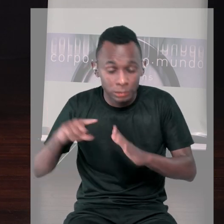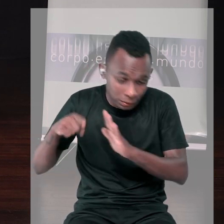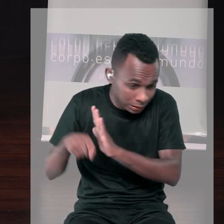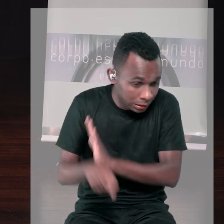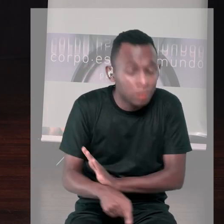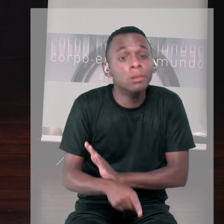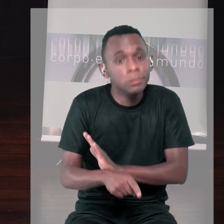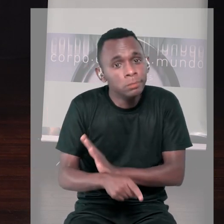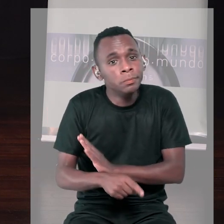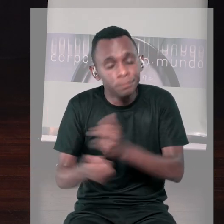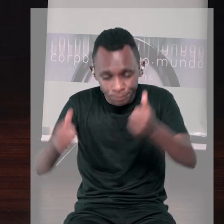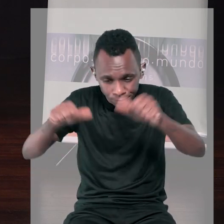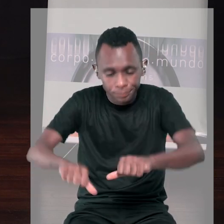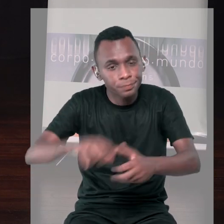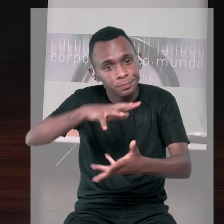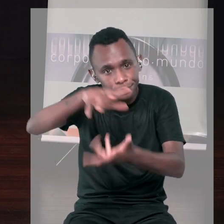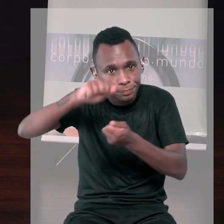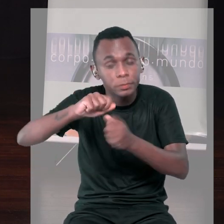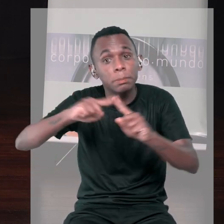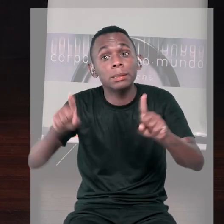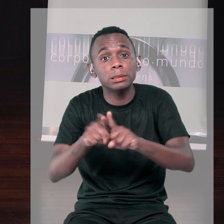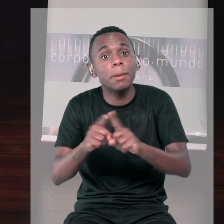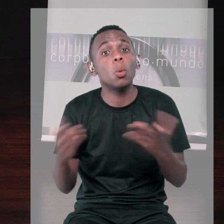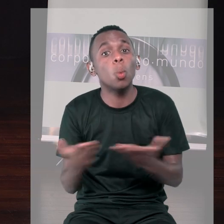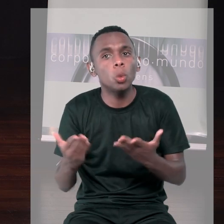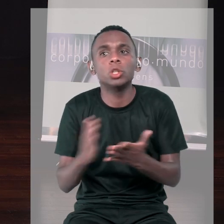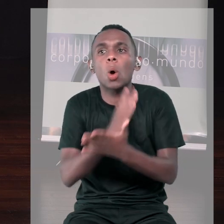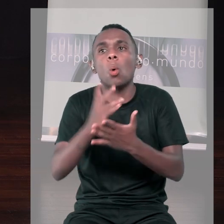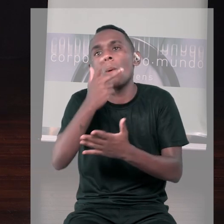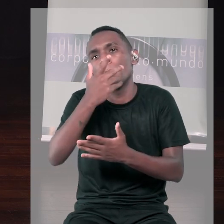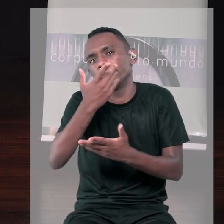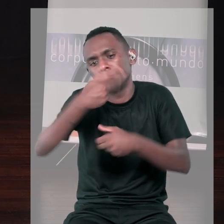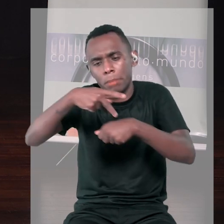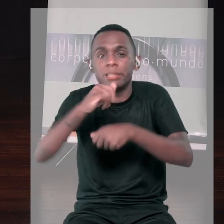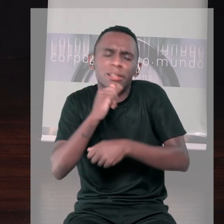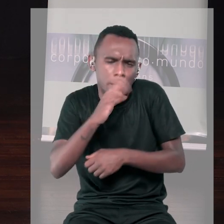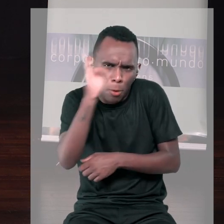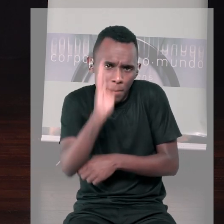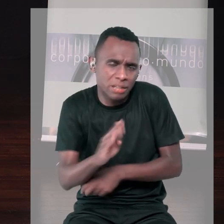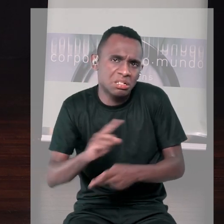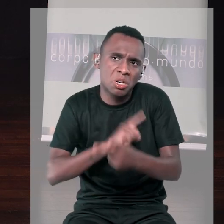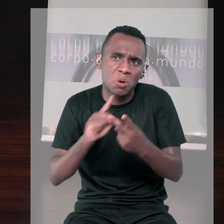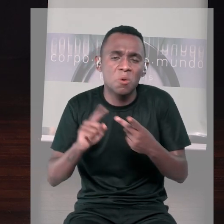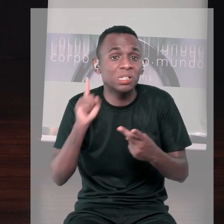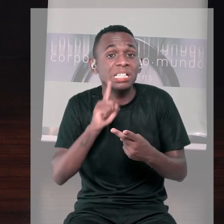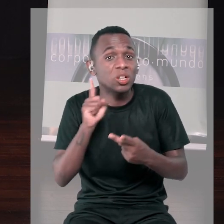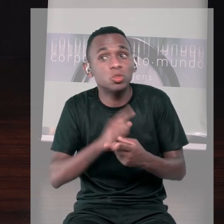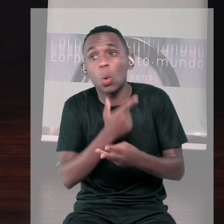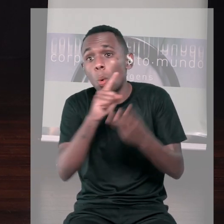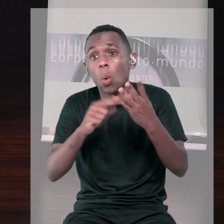para o mundo e para o país, como hoje, em países como o Brasil, países como os Estados Unidos e outros, em